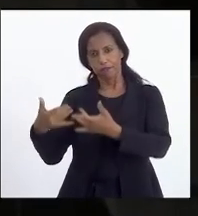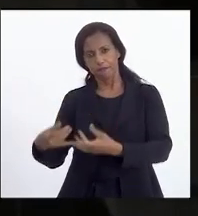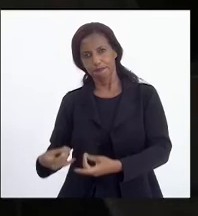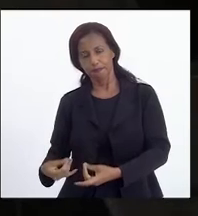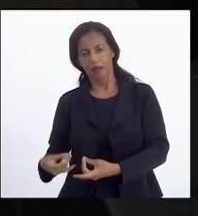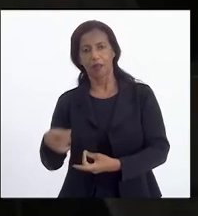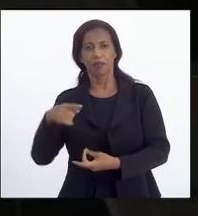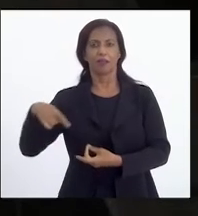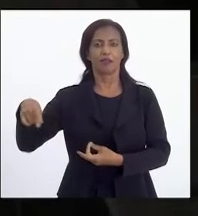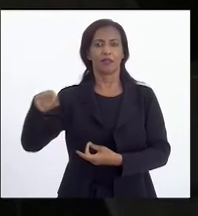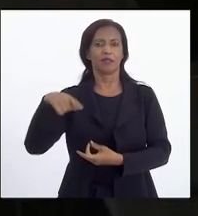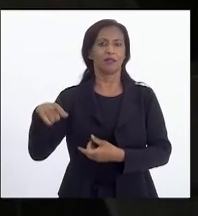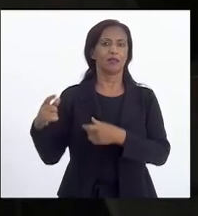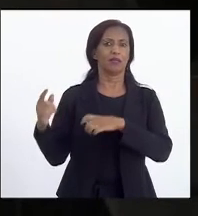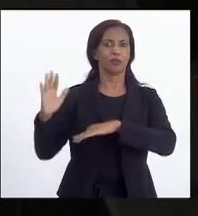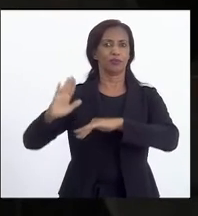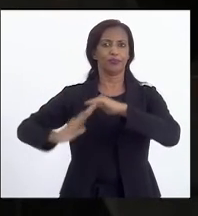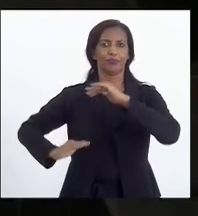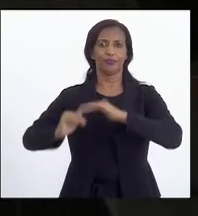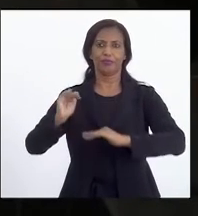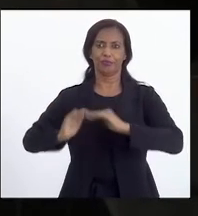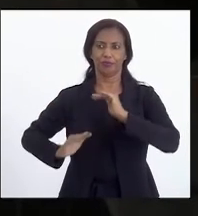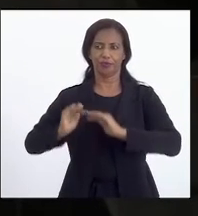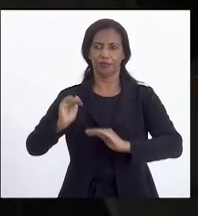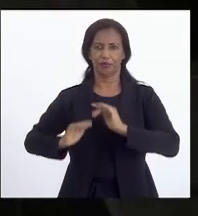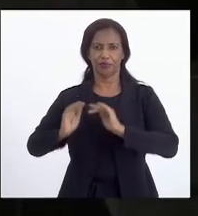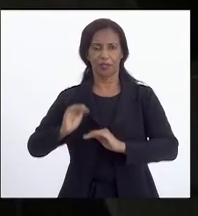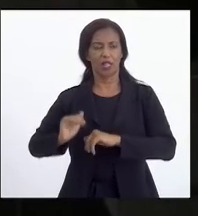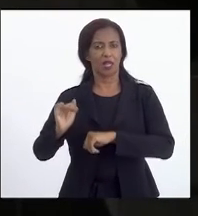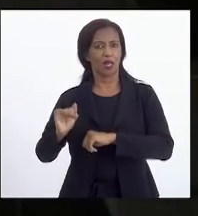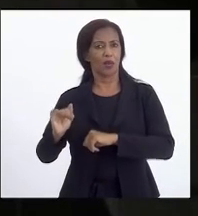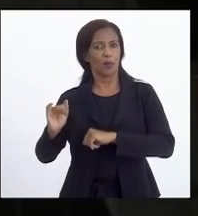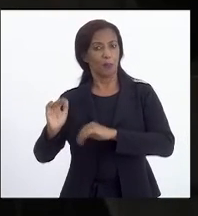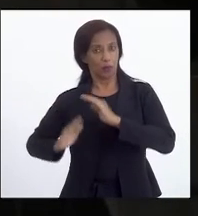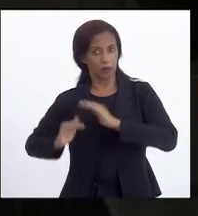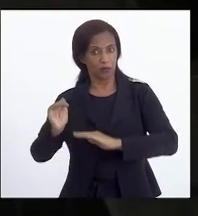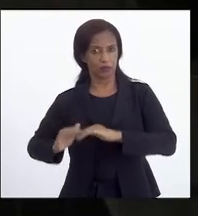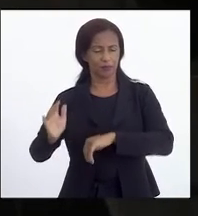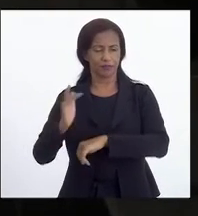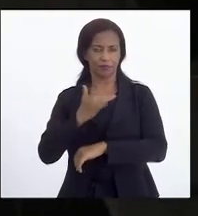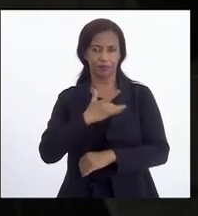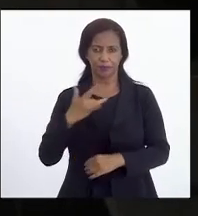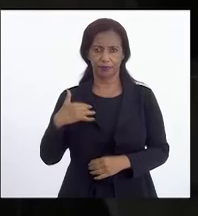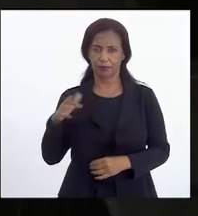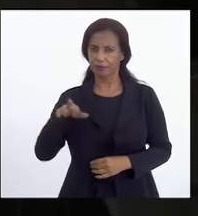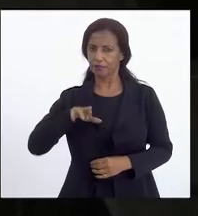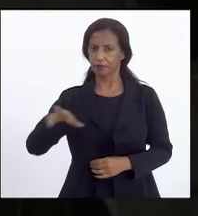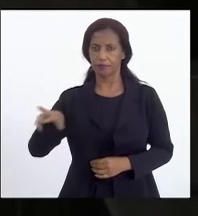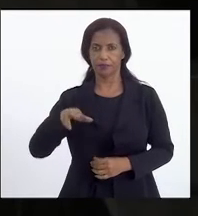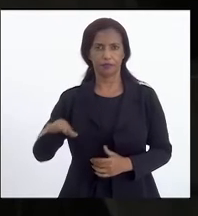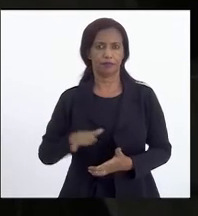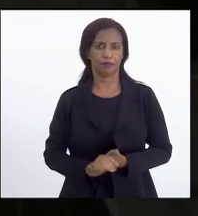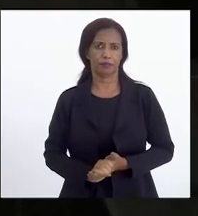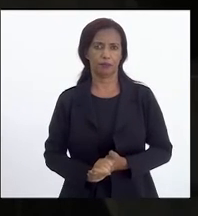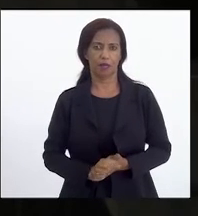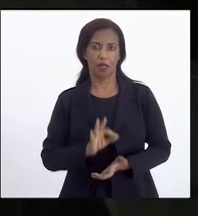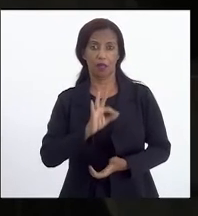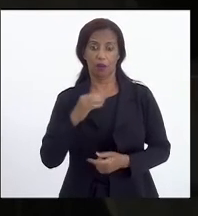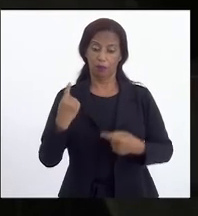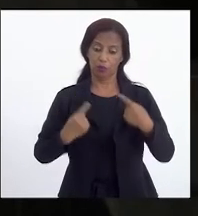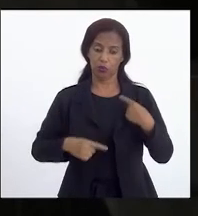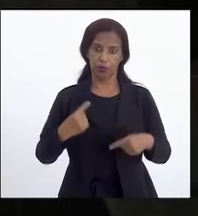são os sanitaristas os epidemiologistas e não a